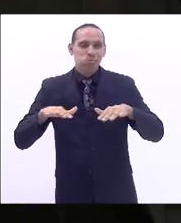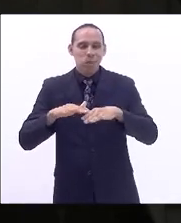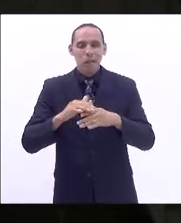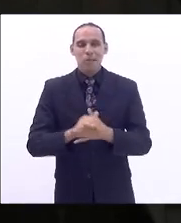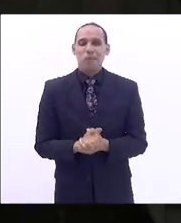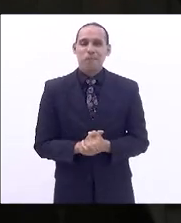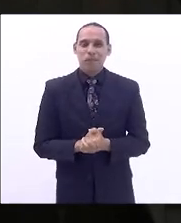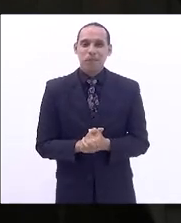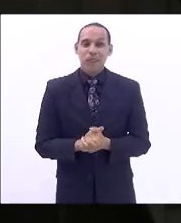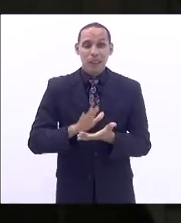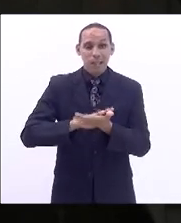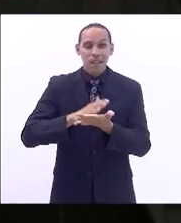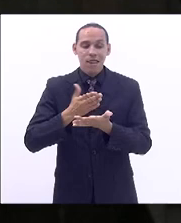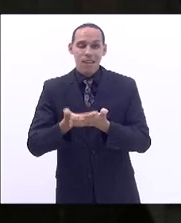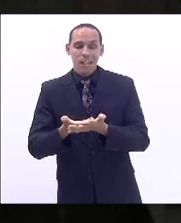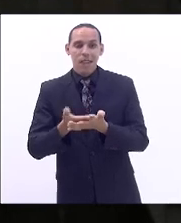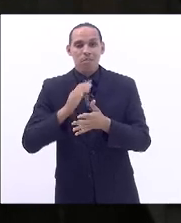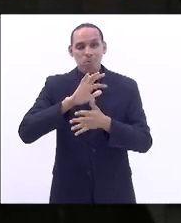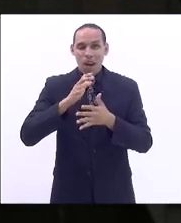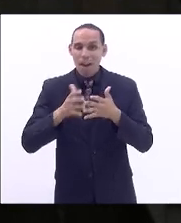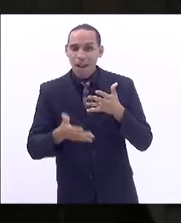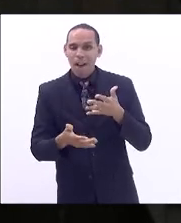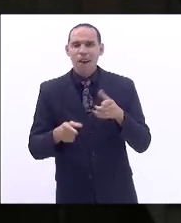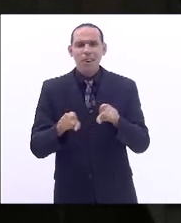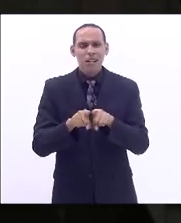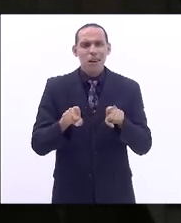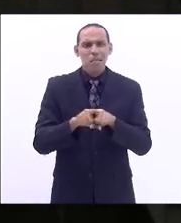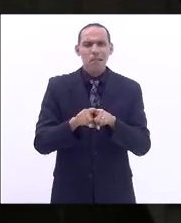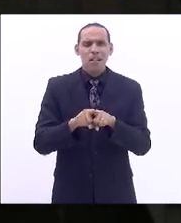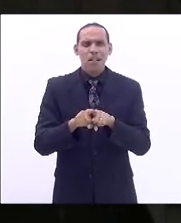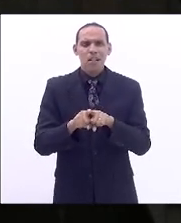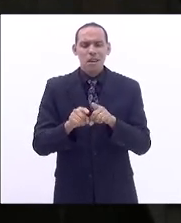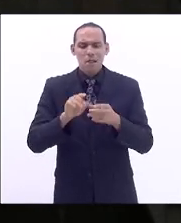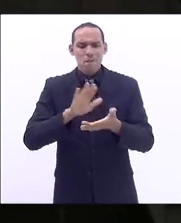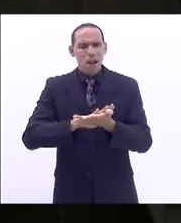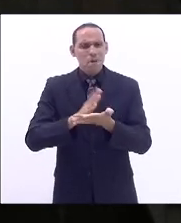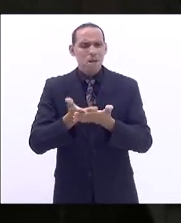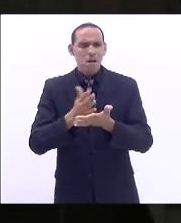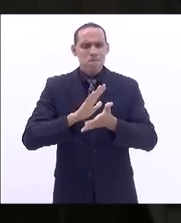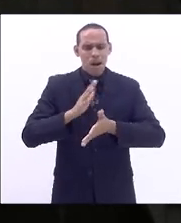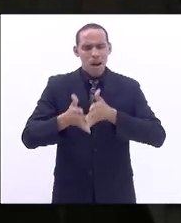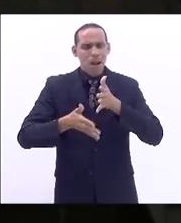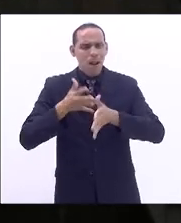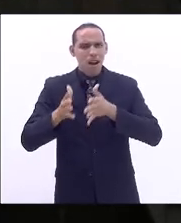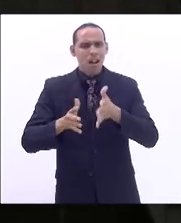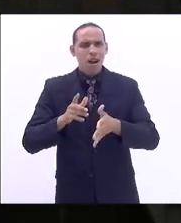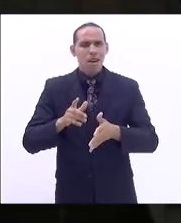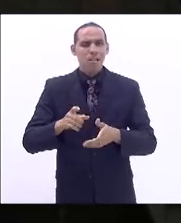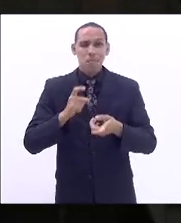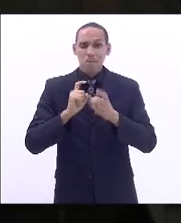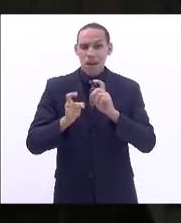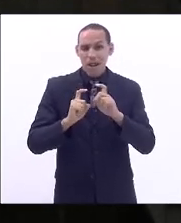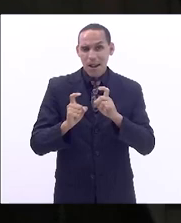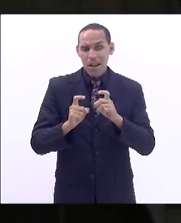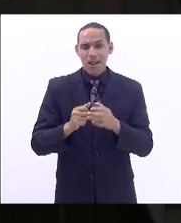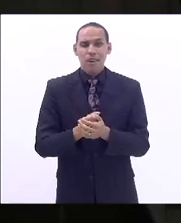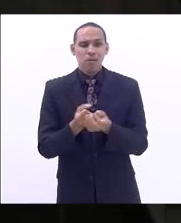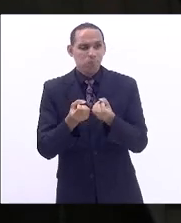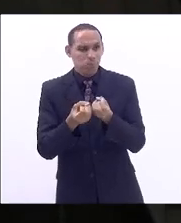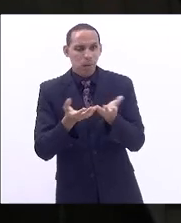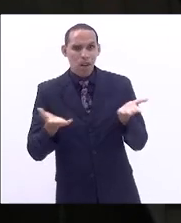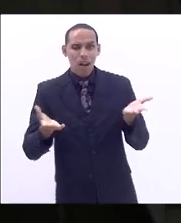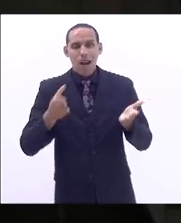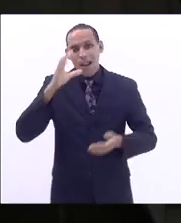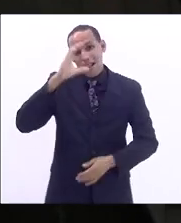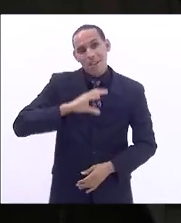casa intérprete de libras que faz a interpretação das nossas das associações para